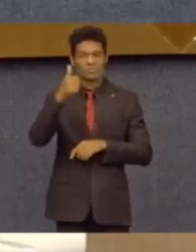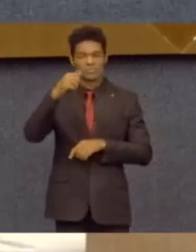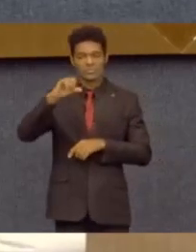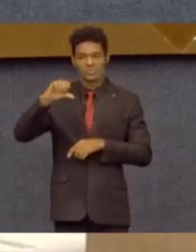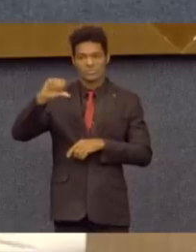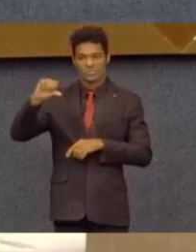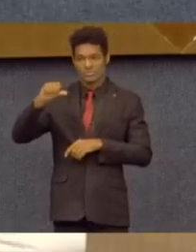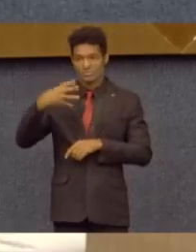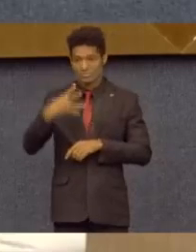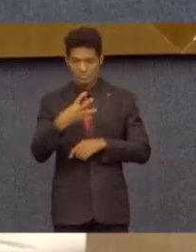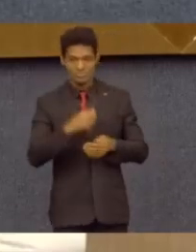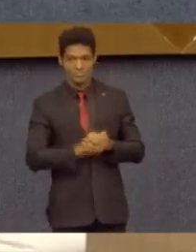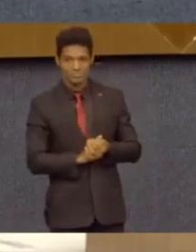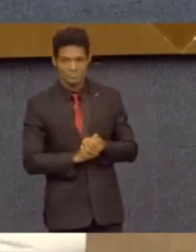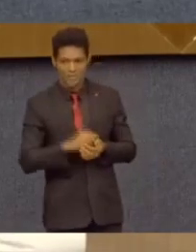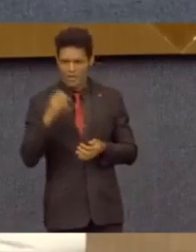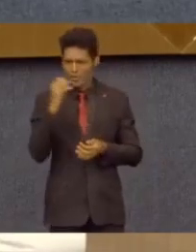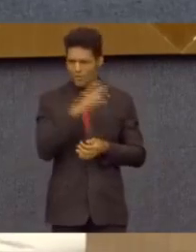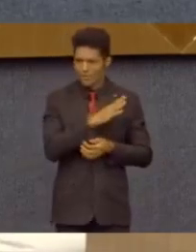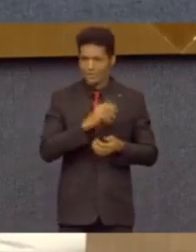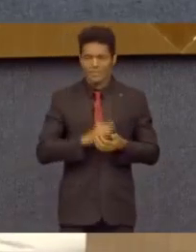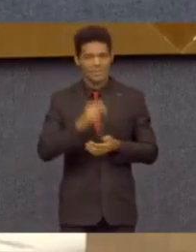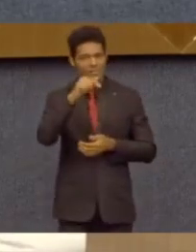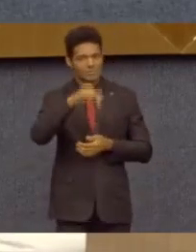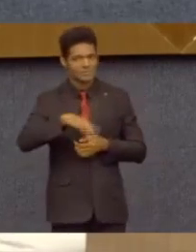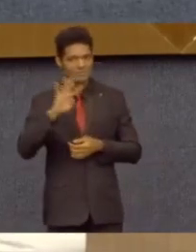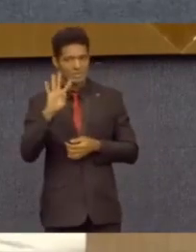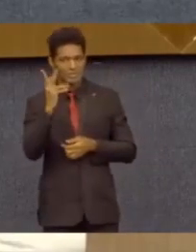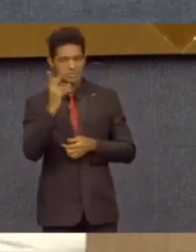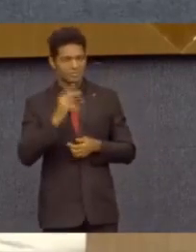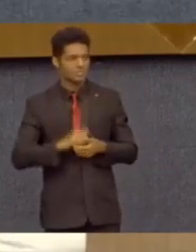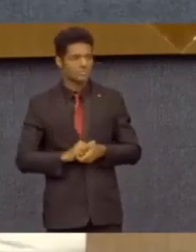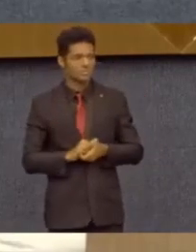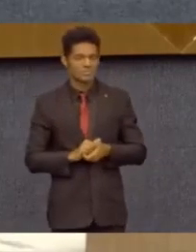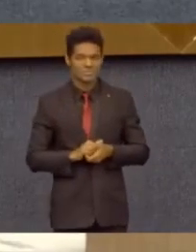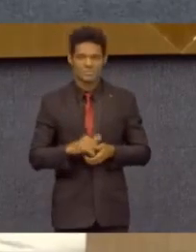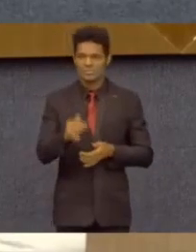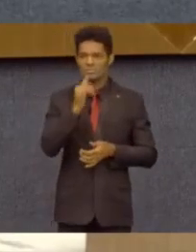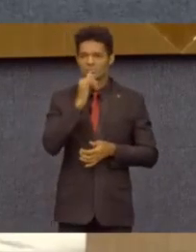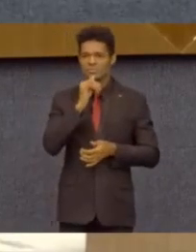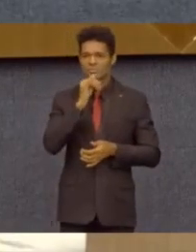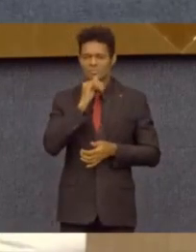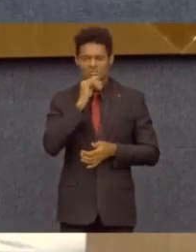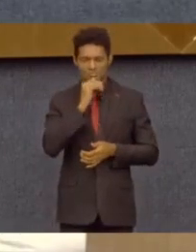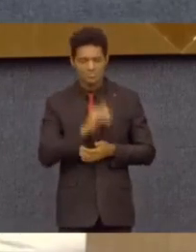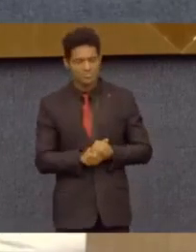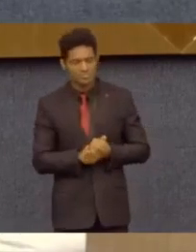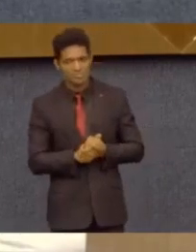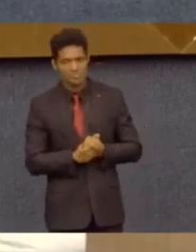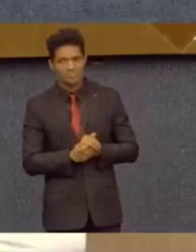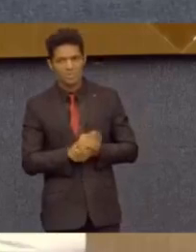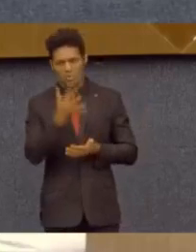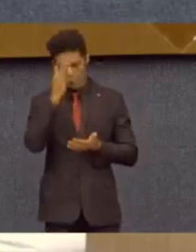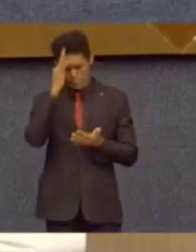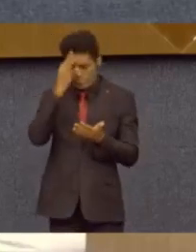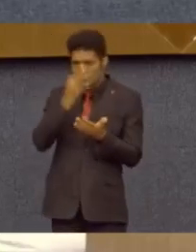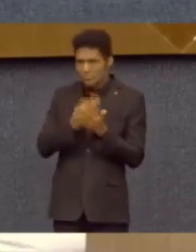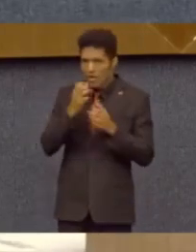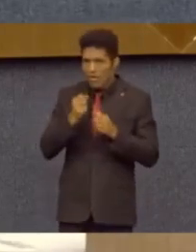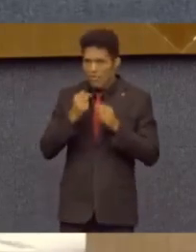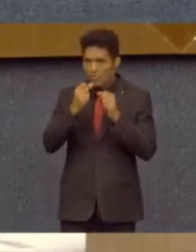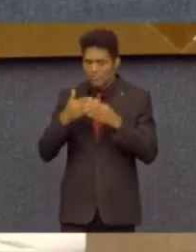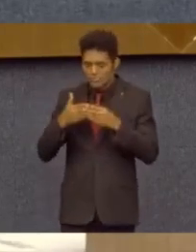novembro de 1994, novinho, hein? Em Belo Horizonte. Um exemplo brilhante de como a fé pode